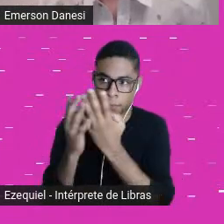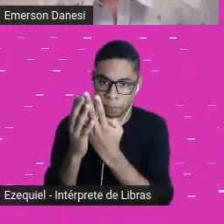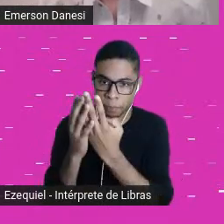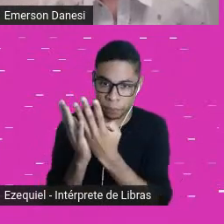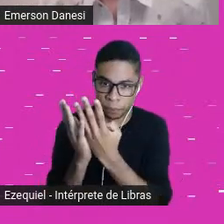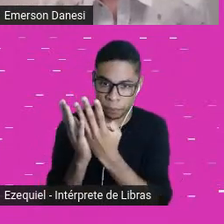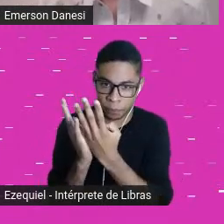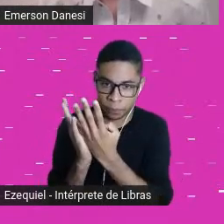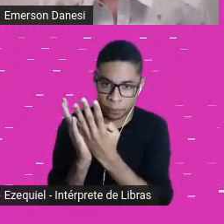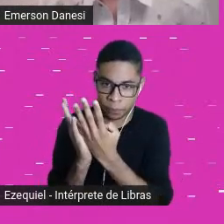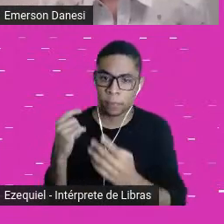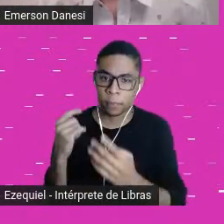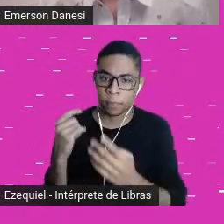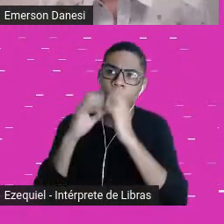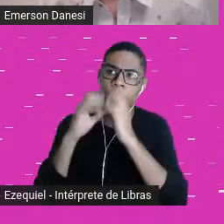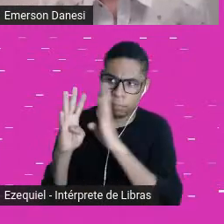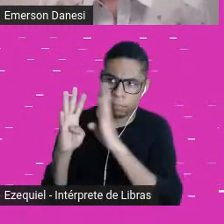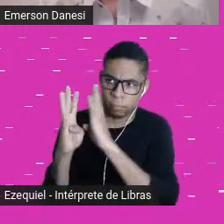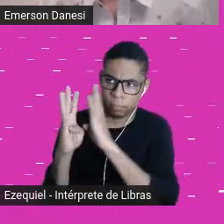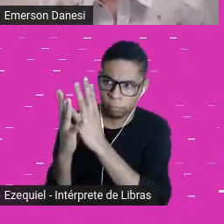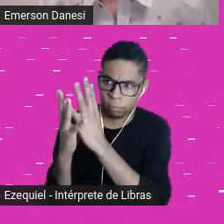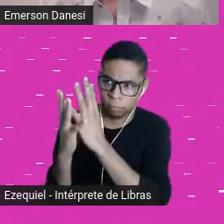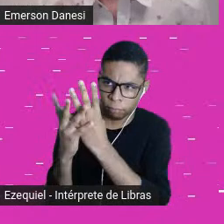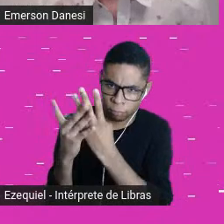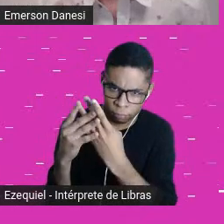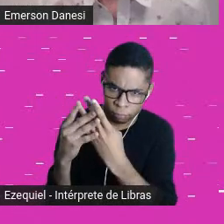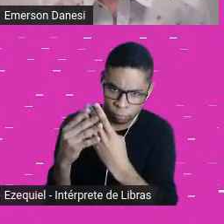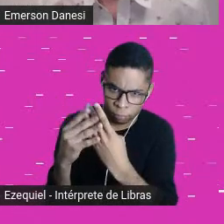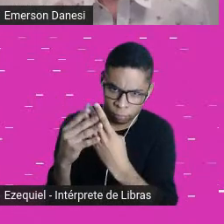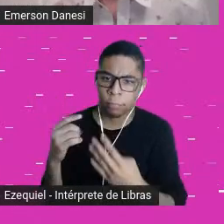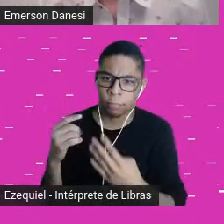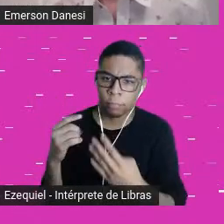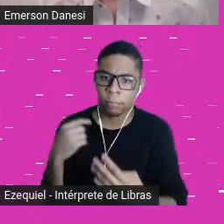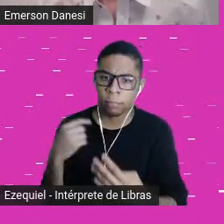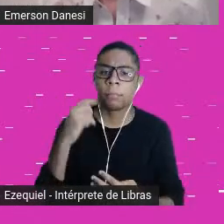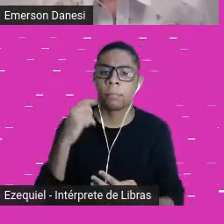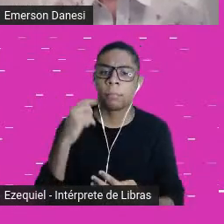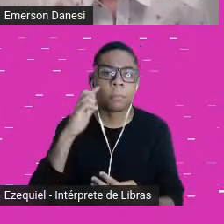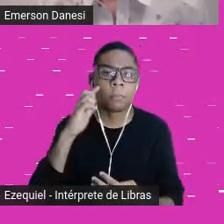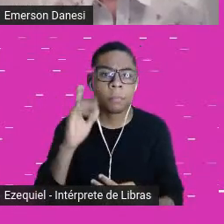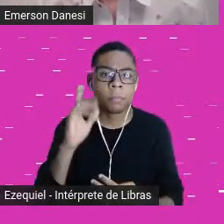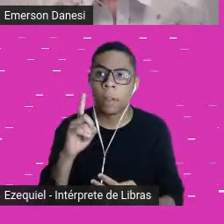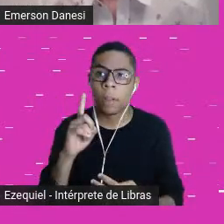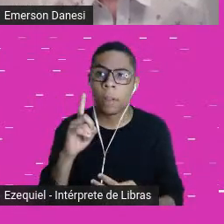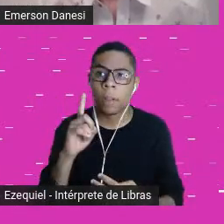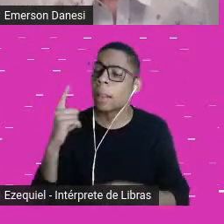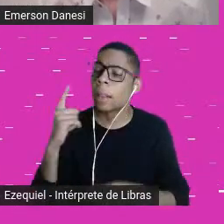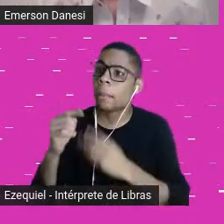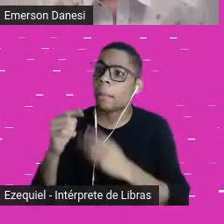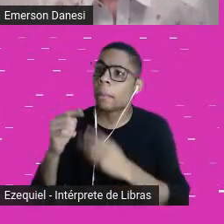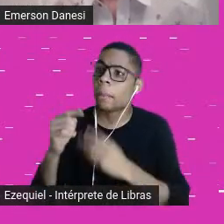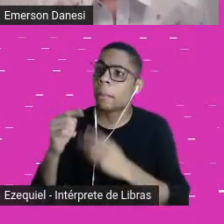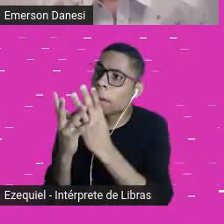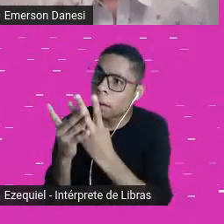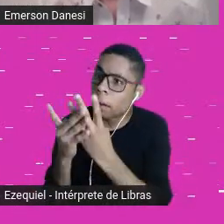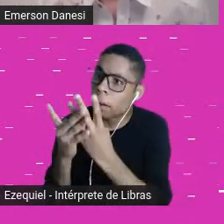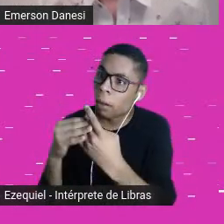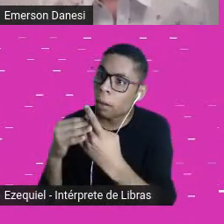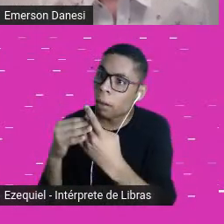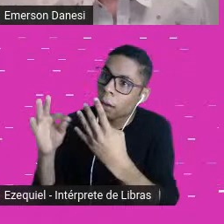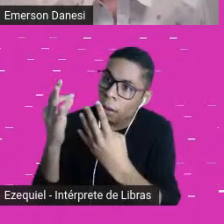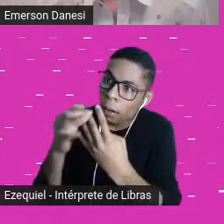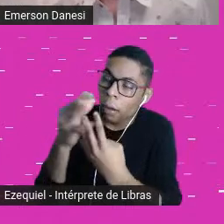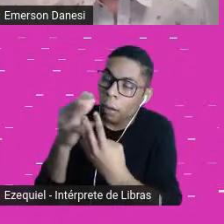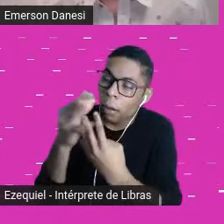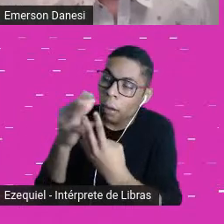quando eu comecei a bordar, eu não imaginava que eu fosse um dia parar. Então, uma hora eu tive que parar, né, colocar tudo dentro